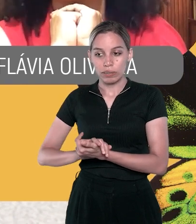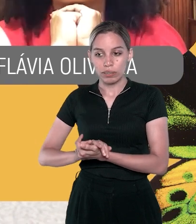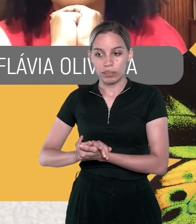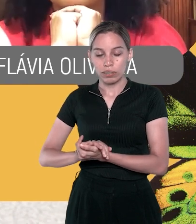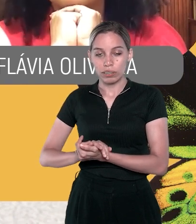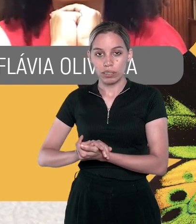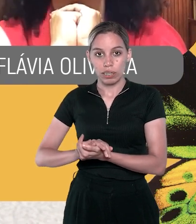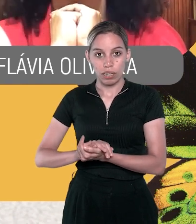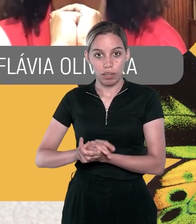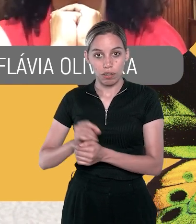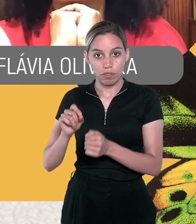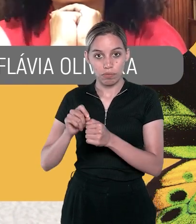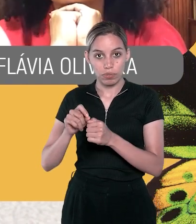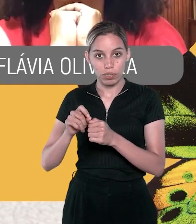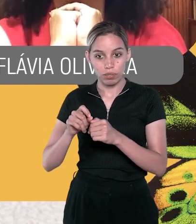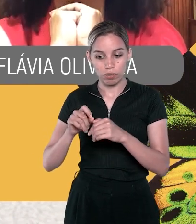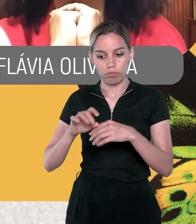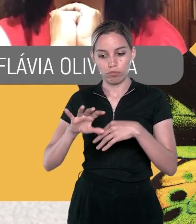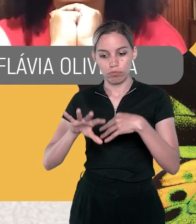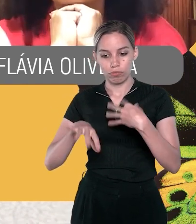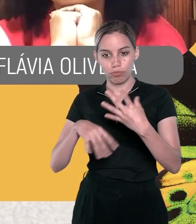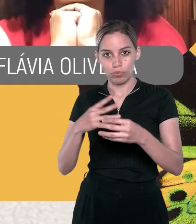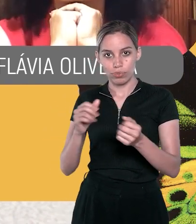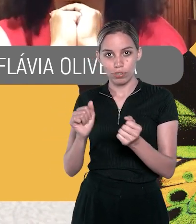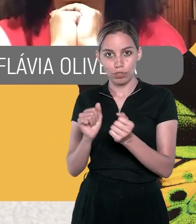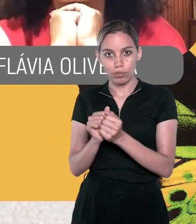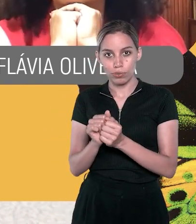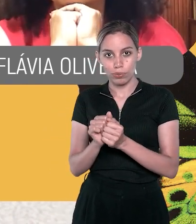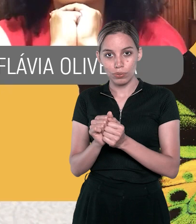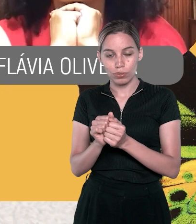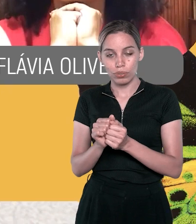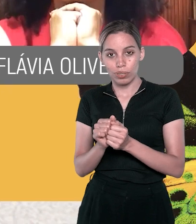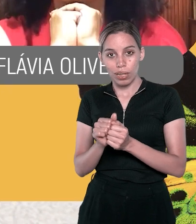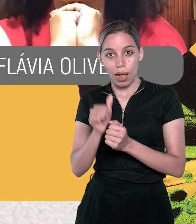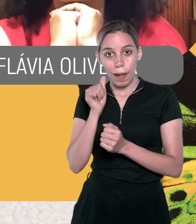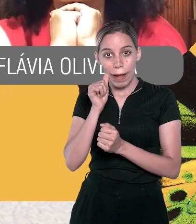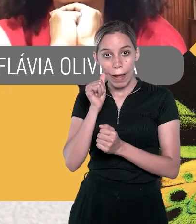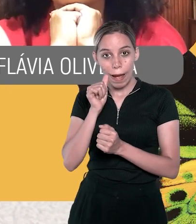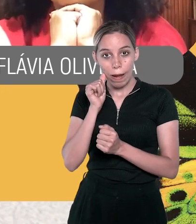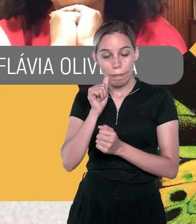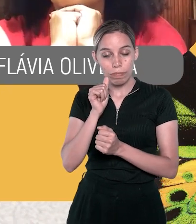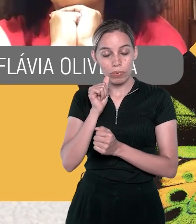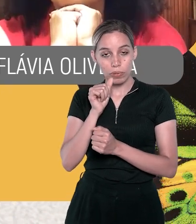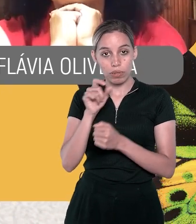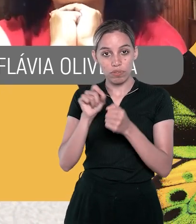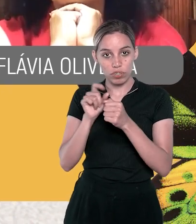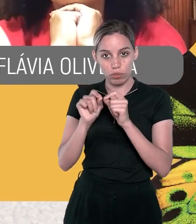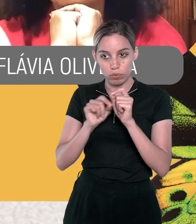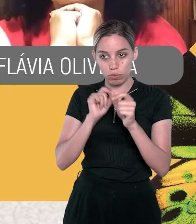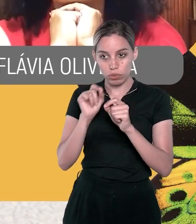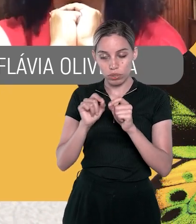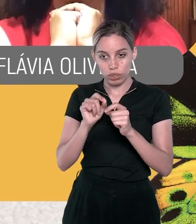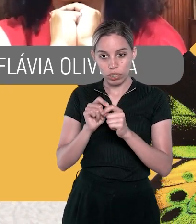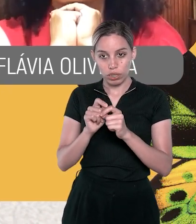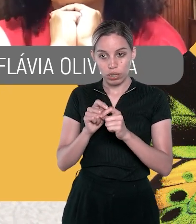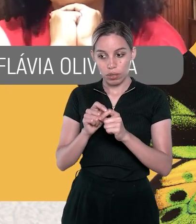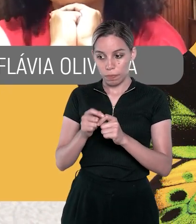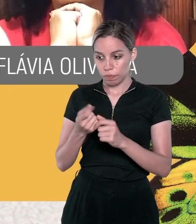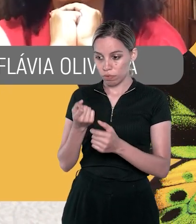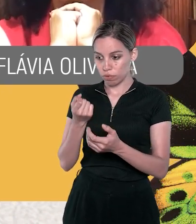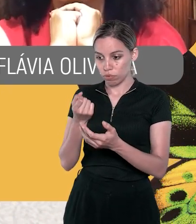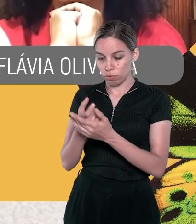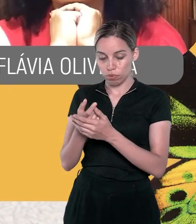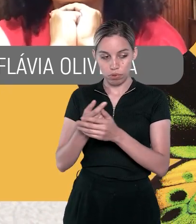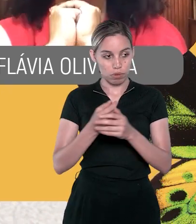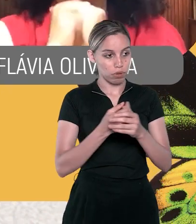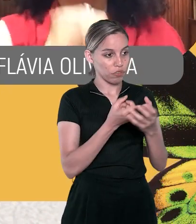por exemplo, né? A ceramista, faleceu, ela espalhou as bonecas por todo o vale. O Arthur